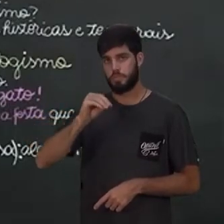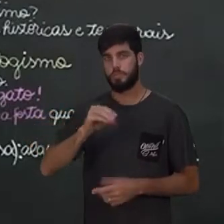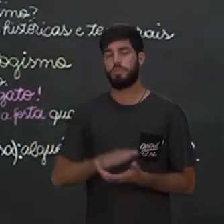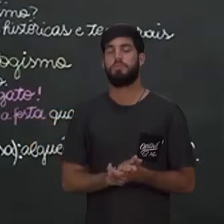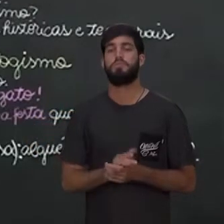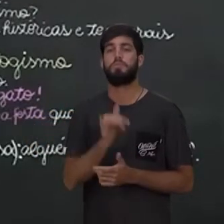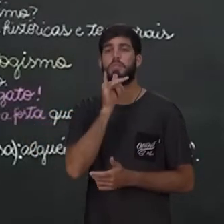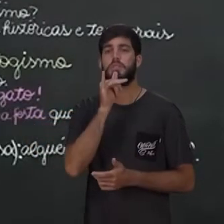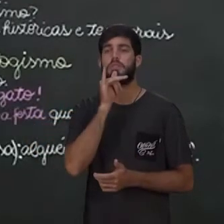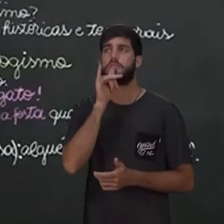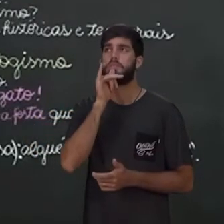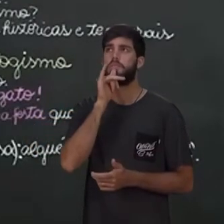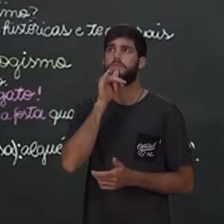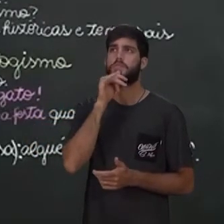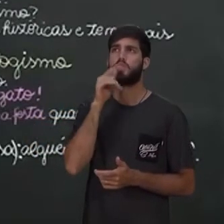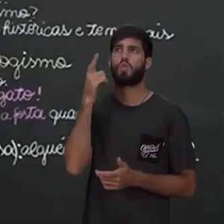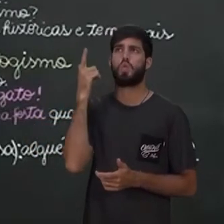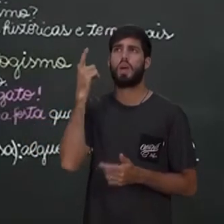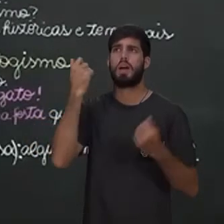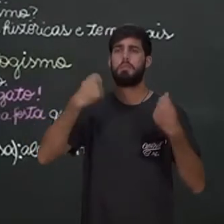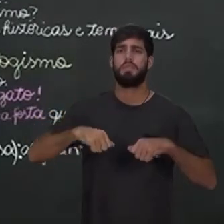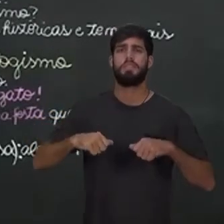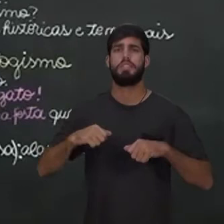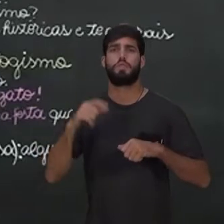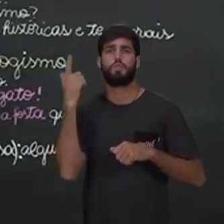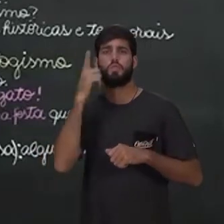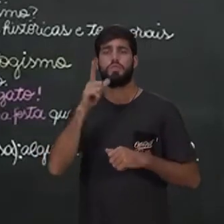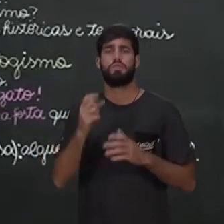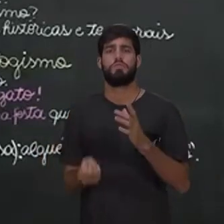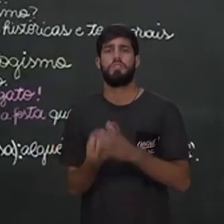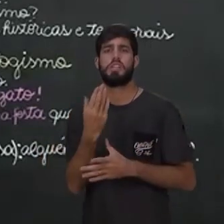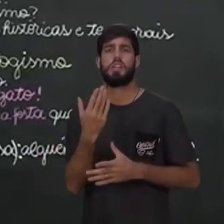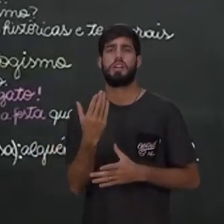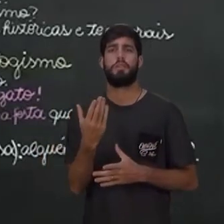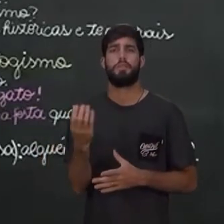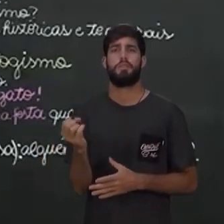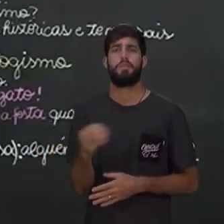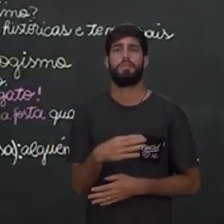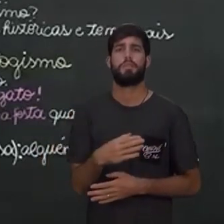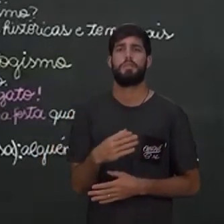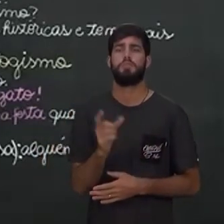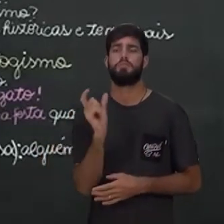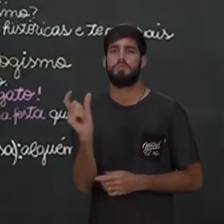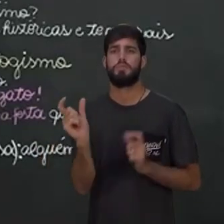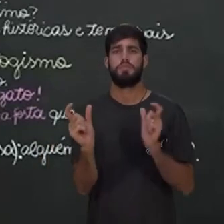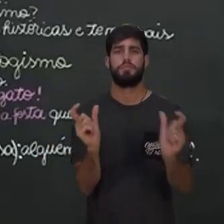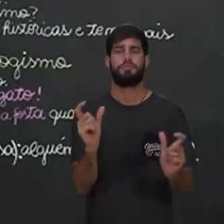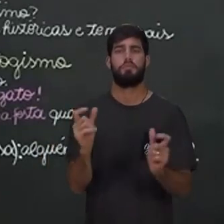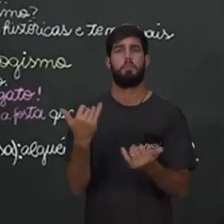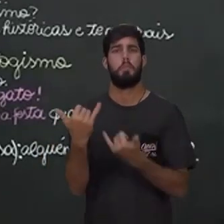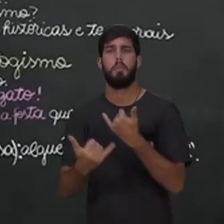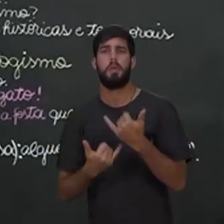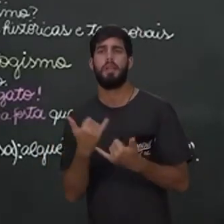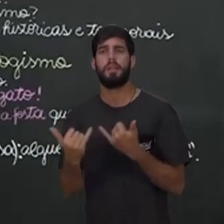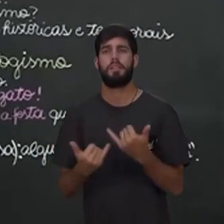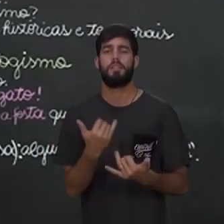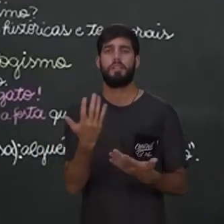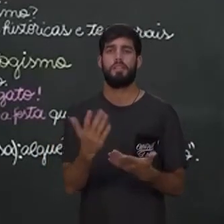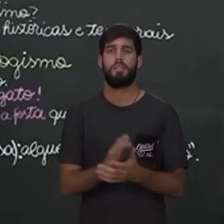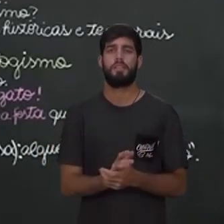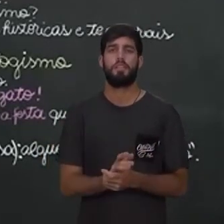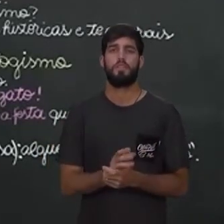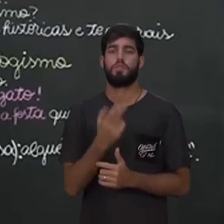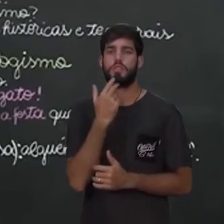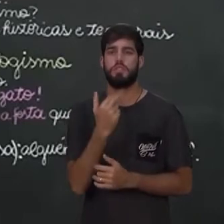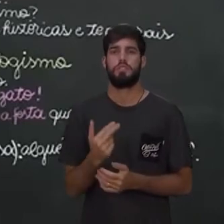capacidade de criar novas palavras, novos significados, brincar um pouco com o vocabulário que a gente tem na língua. Isso acontece ou